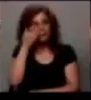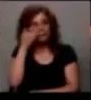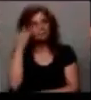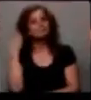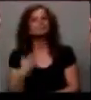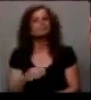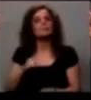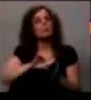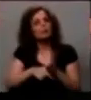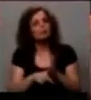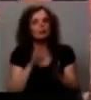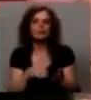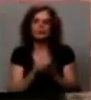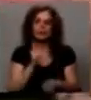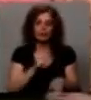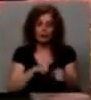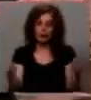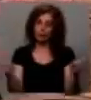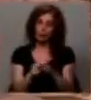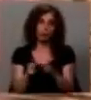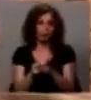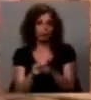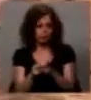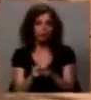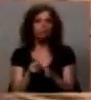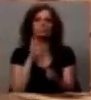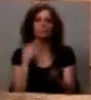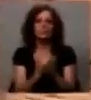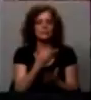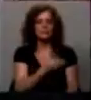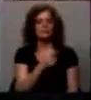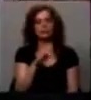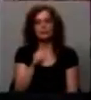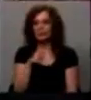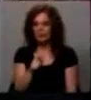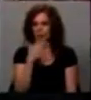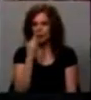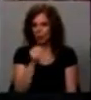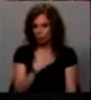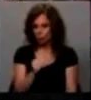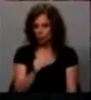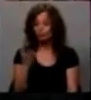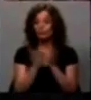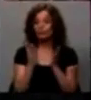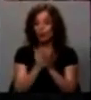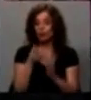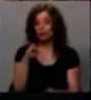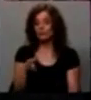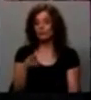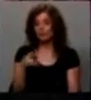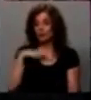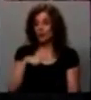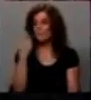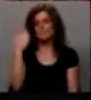permitiu-nos, num espaço muito curto de tempo, chegar a 130 mil alunos em mais de 900 escolas no país. E isto para